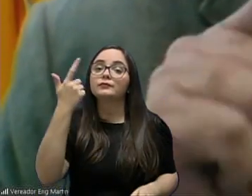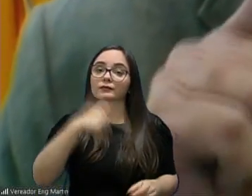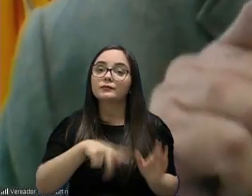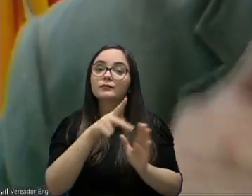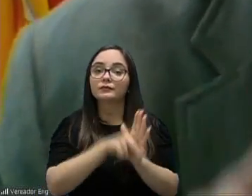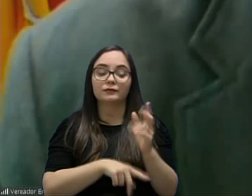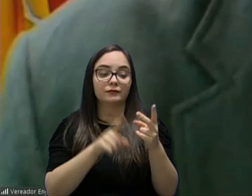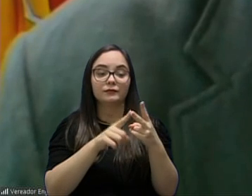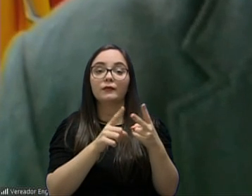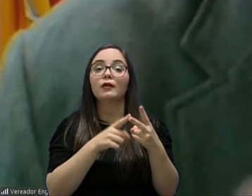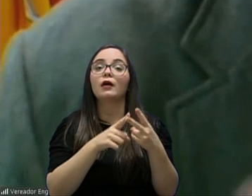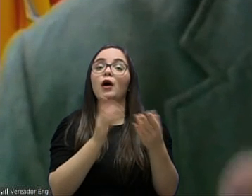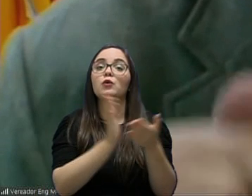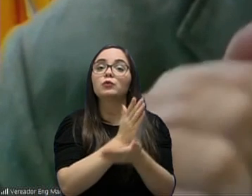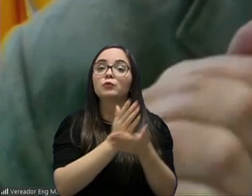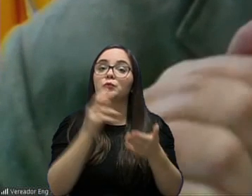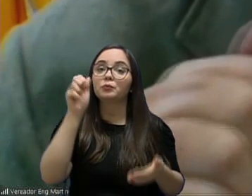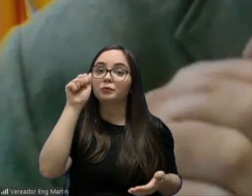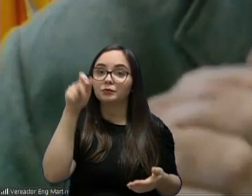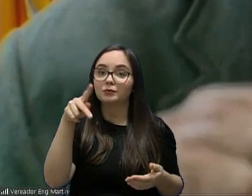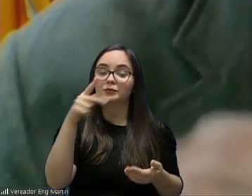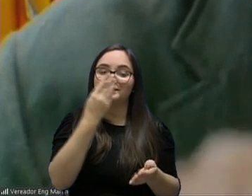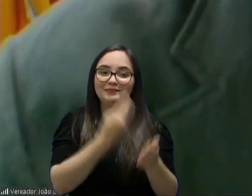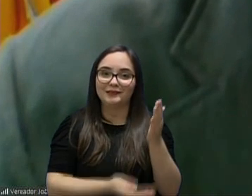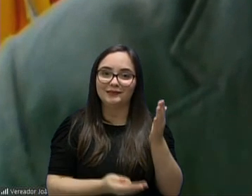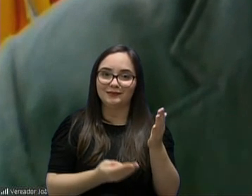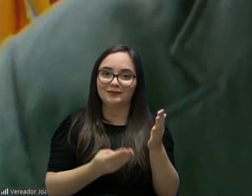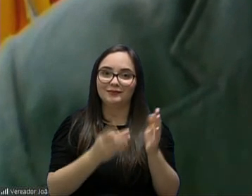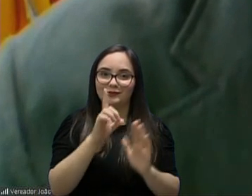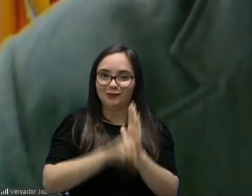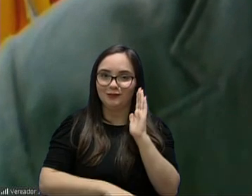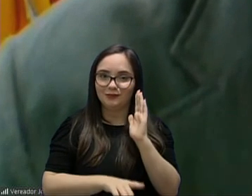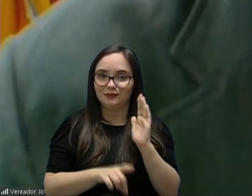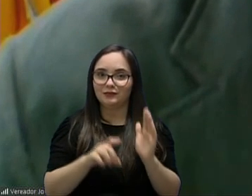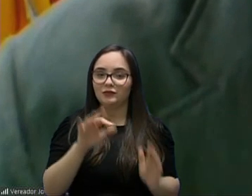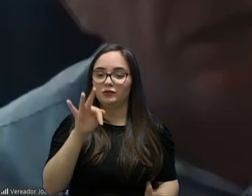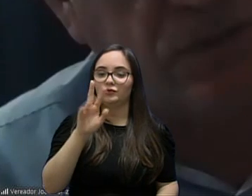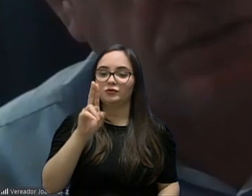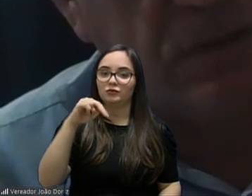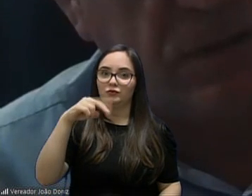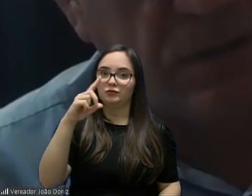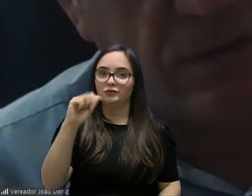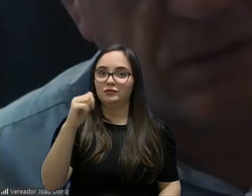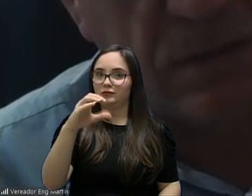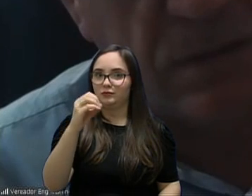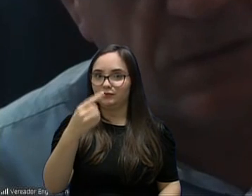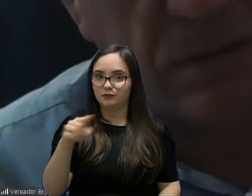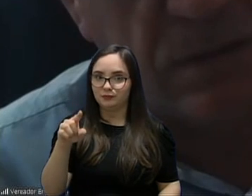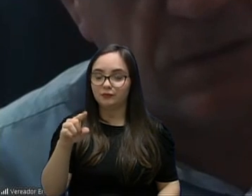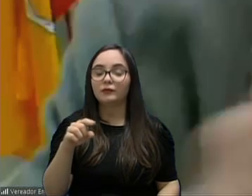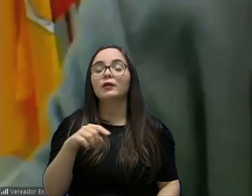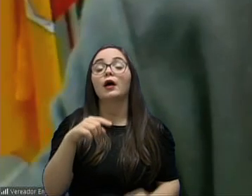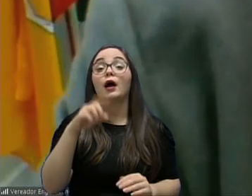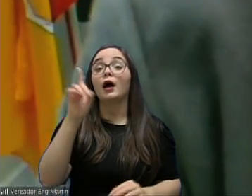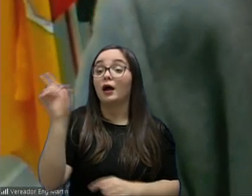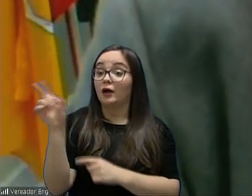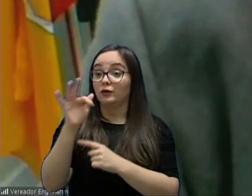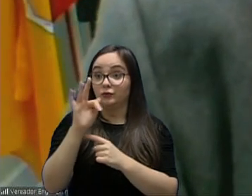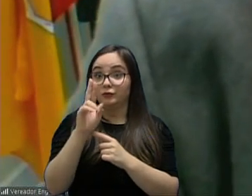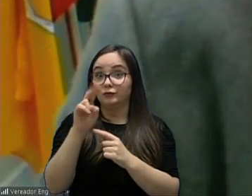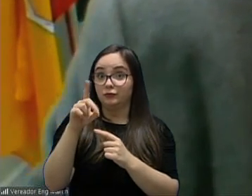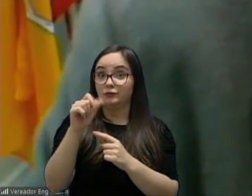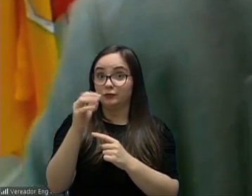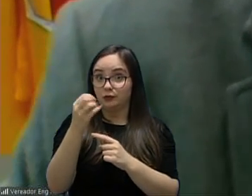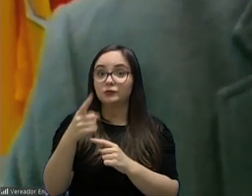que perderam o direito da fundação. Fundação já mandou para a prefeita e a prefeita disse que vai mandar para